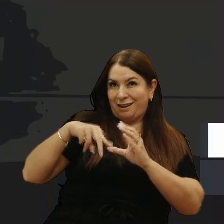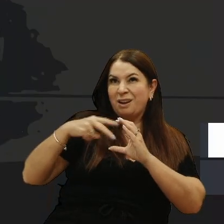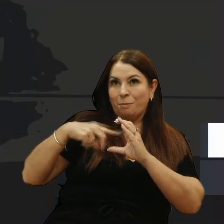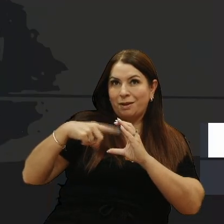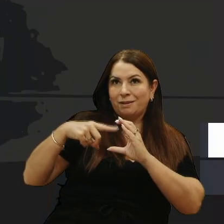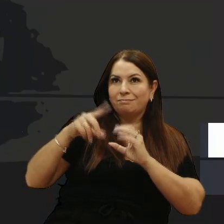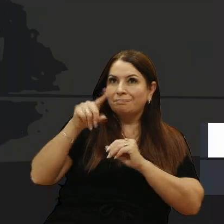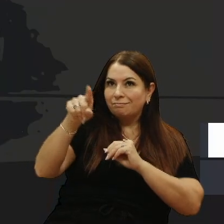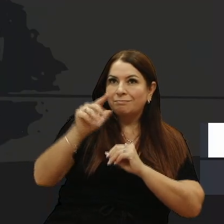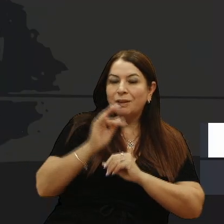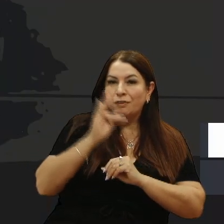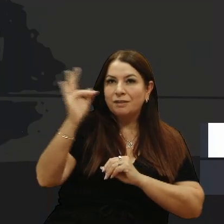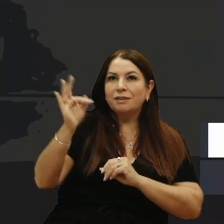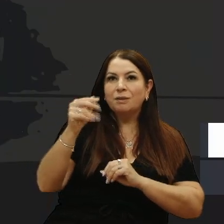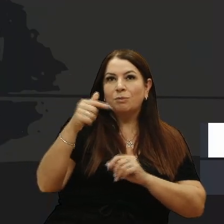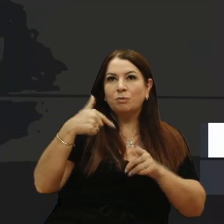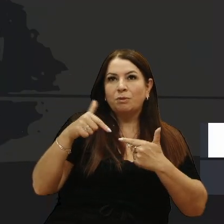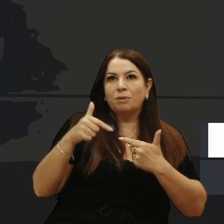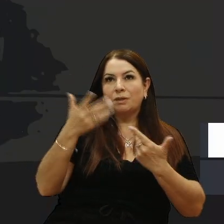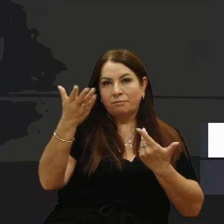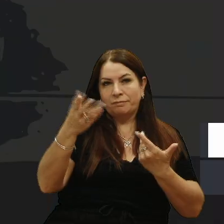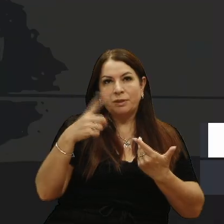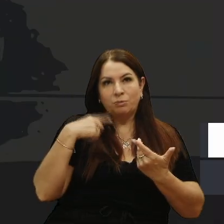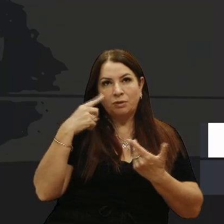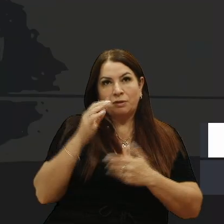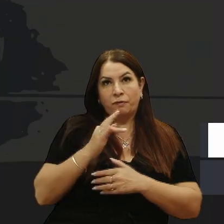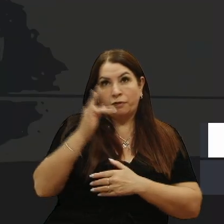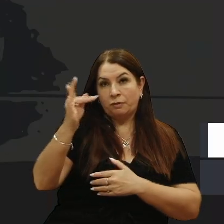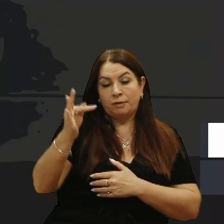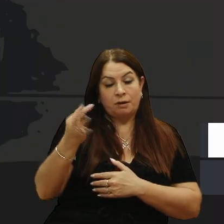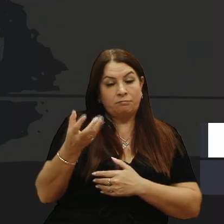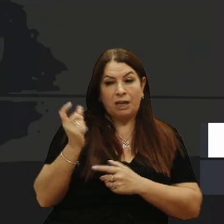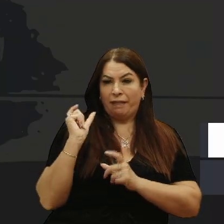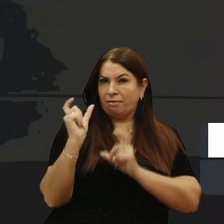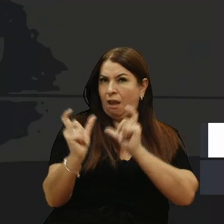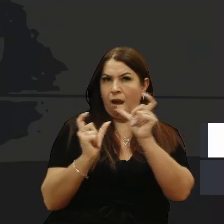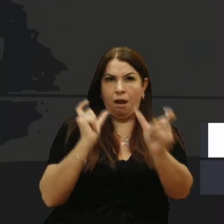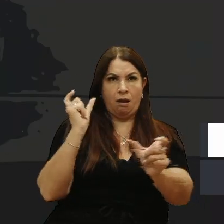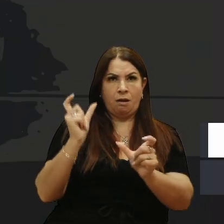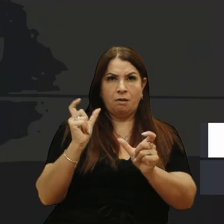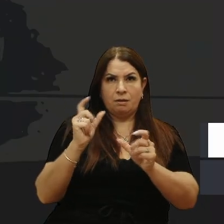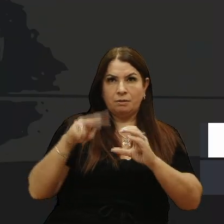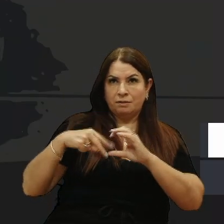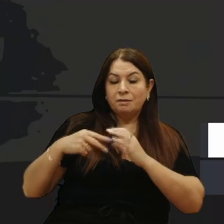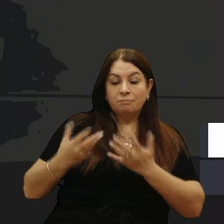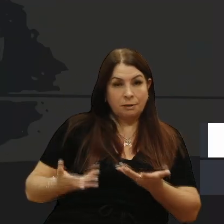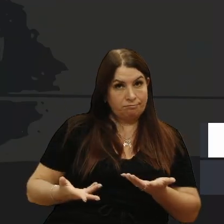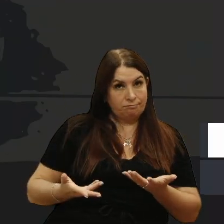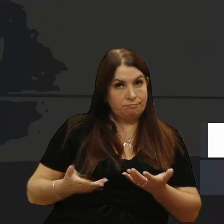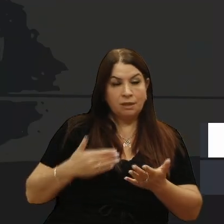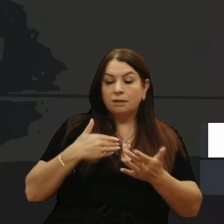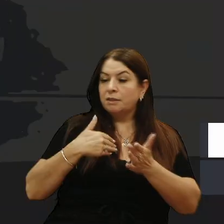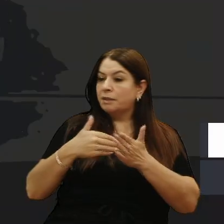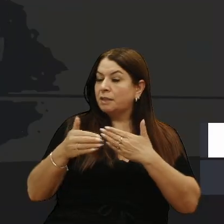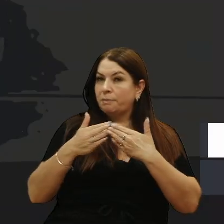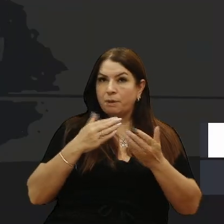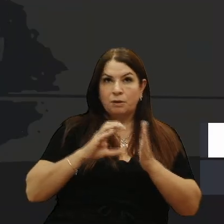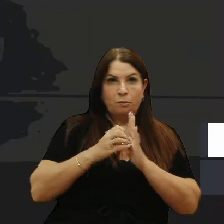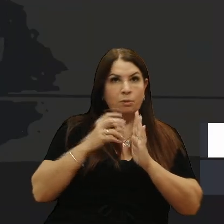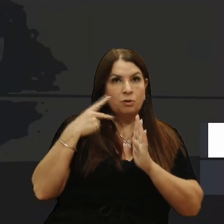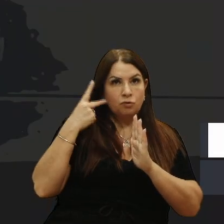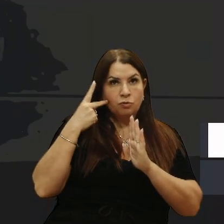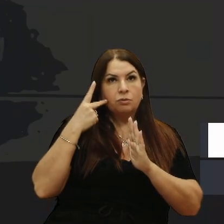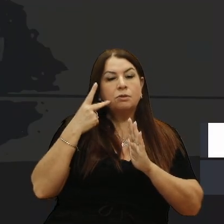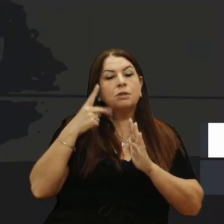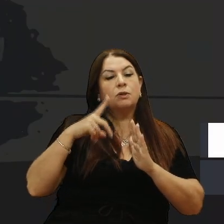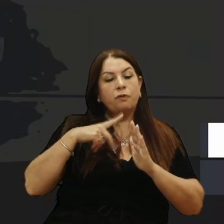pela atuação do presente deputado federal que ataca os parlamentos municipais. Aqui, independente de partido, eu digo e tenho